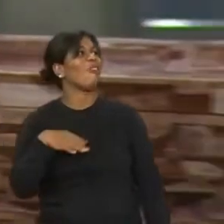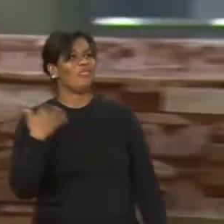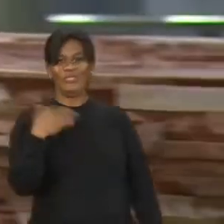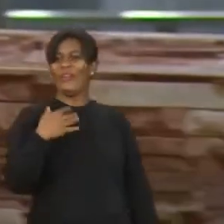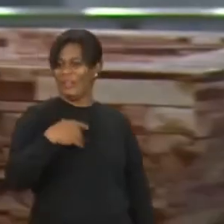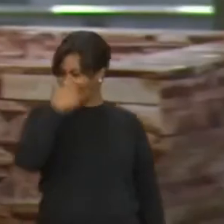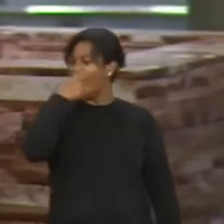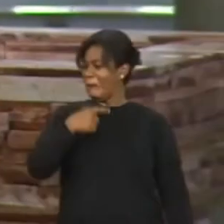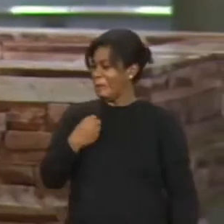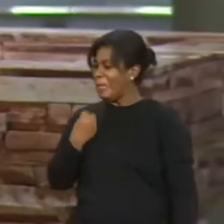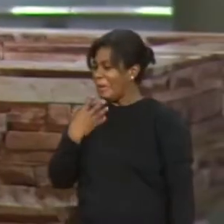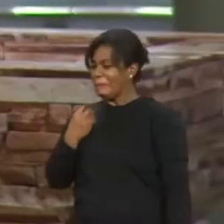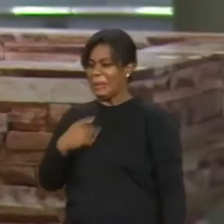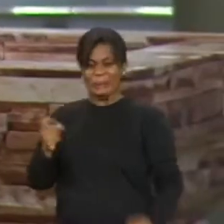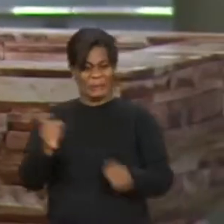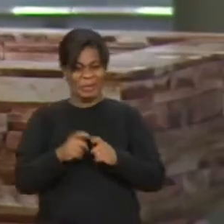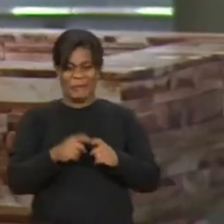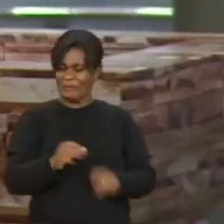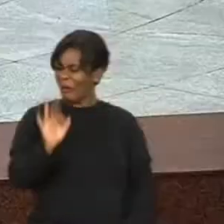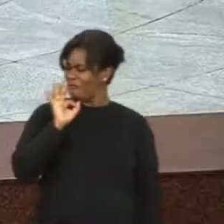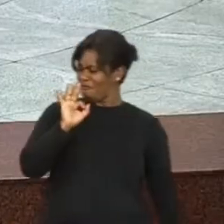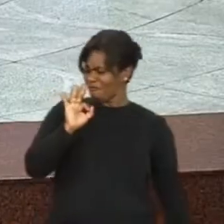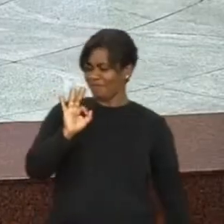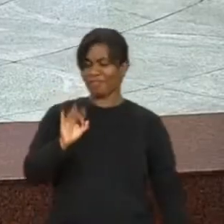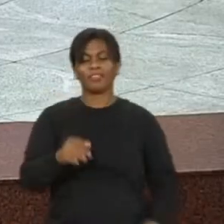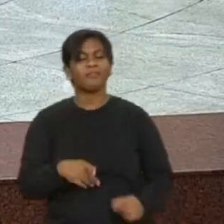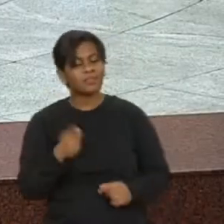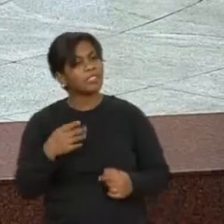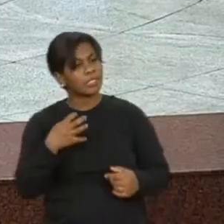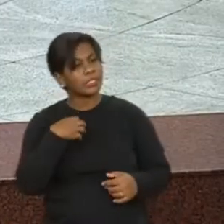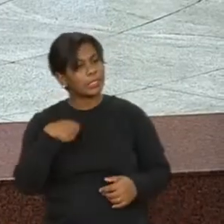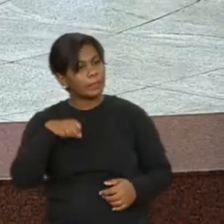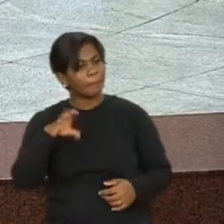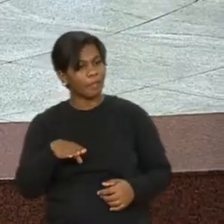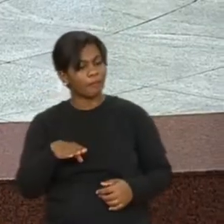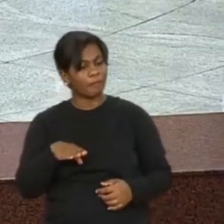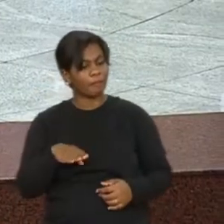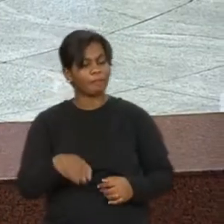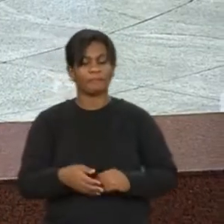ó, beleza. Você fica bem.